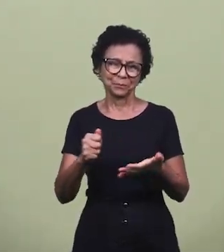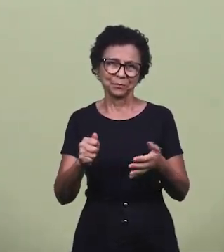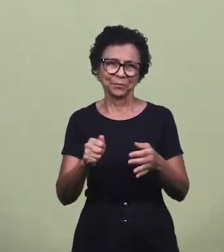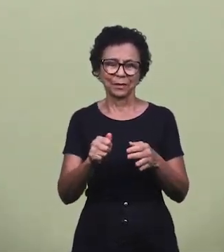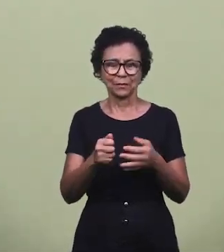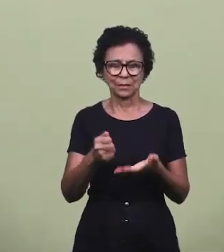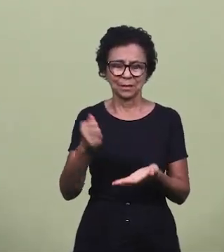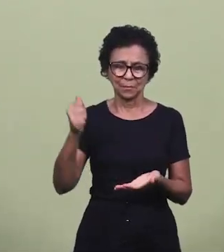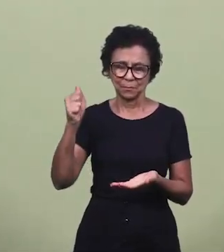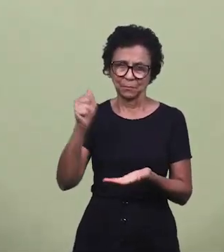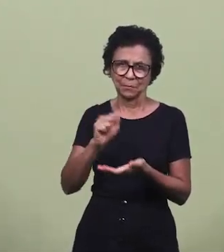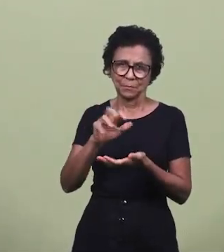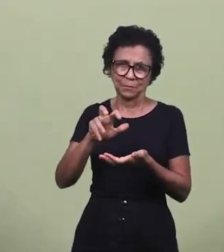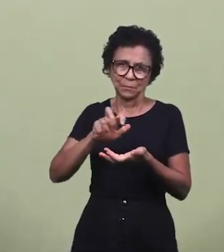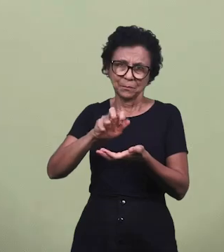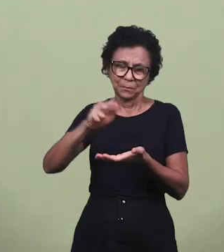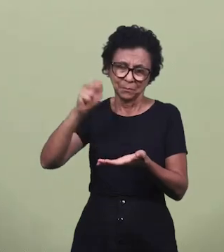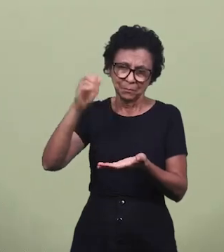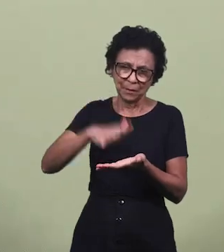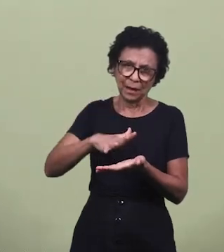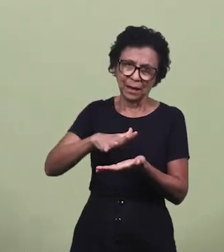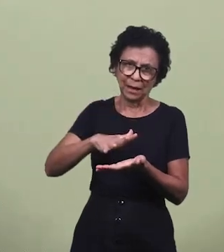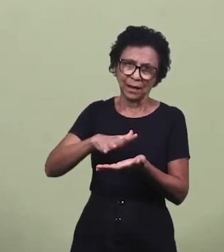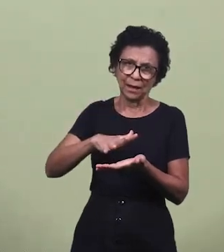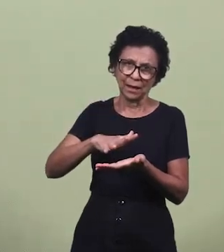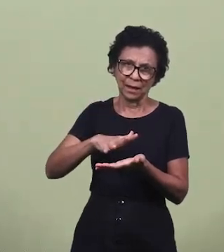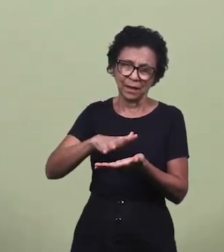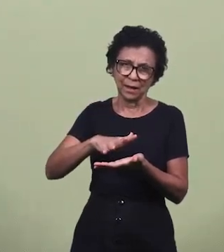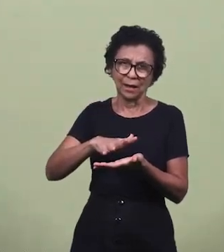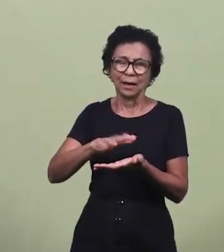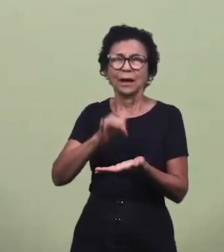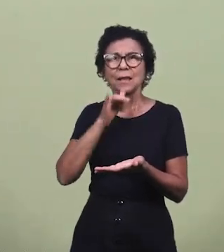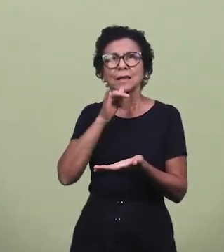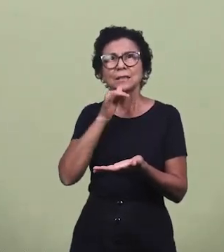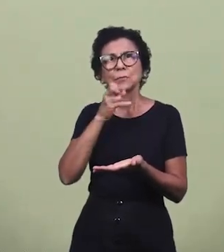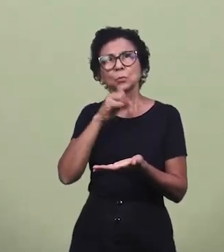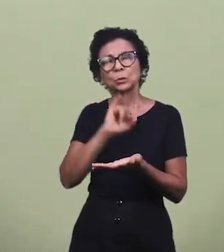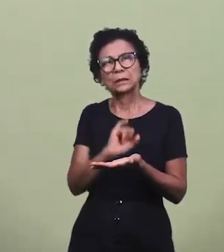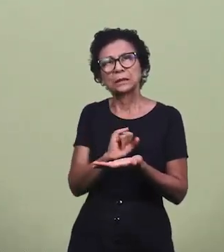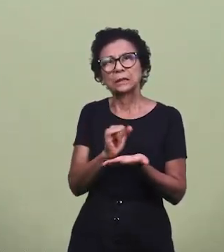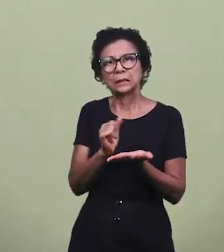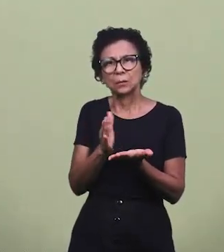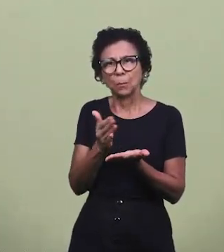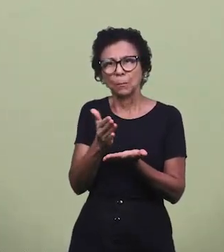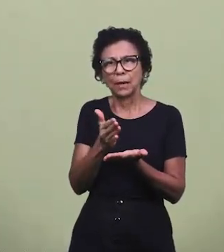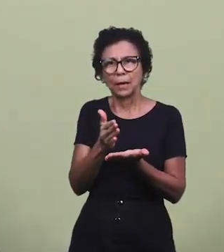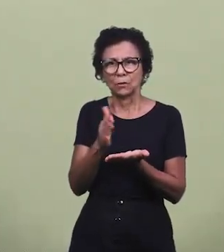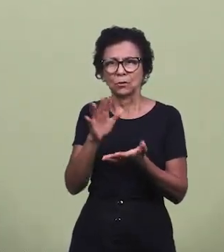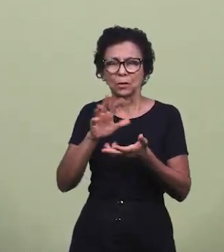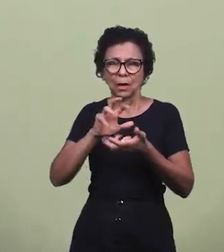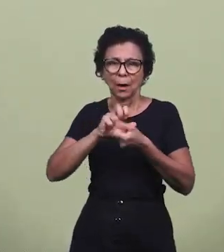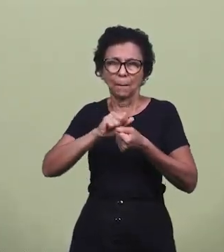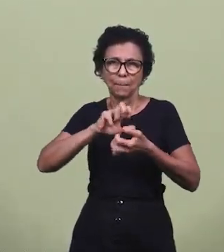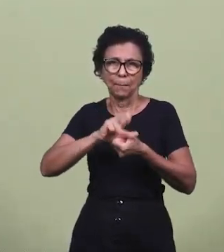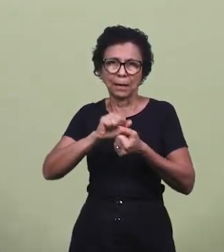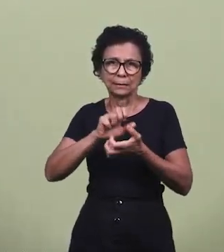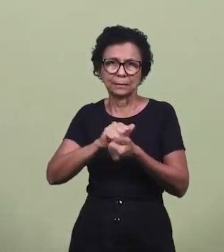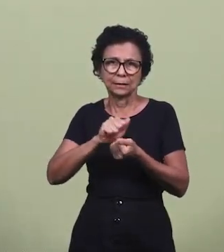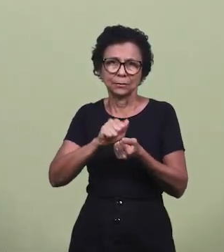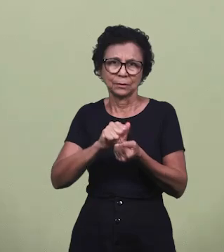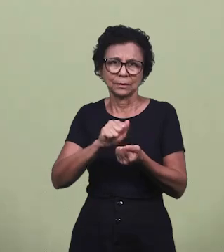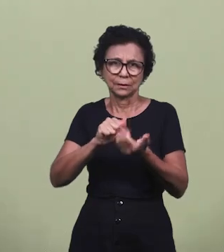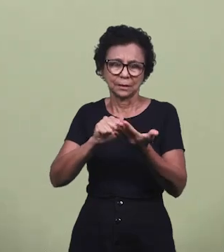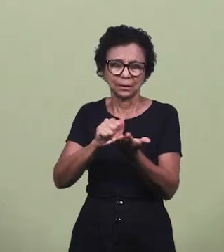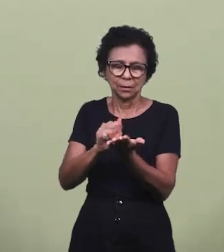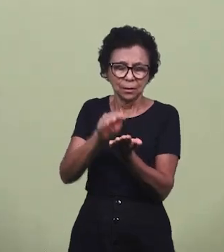da superfície. E o texto está dizendo exatamente para não fazermos isso com relação a esse mundo, não pegarmos a forma